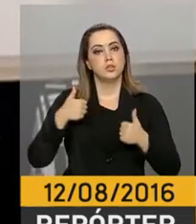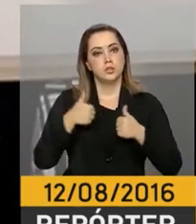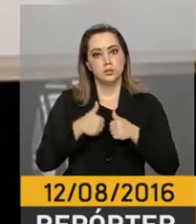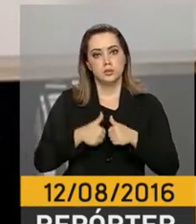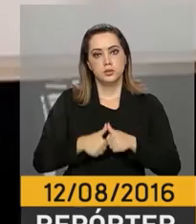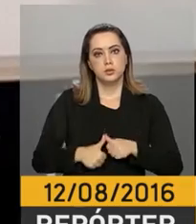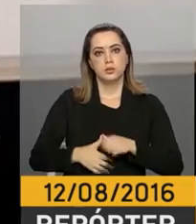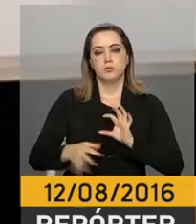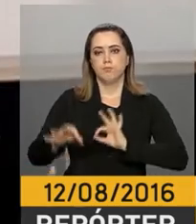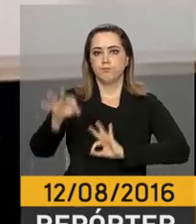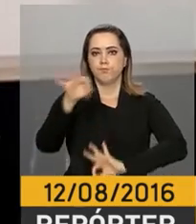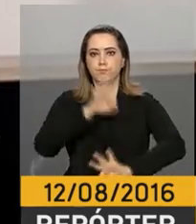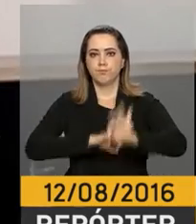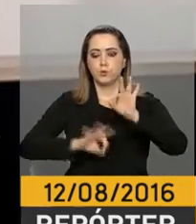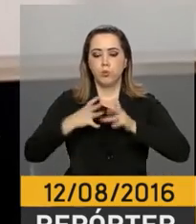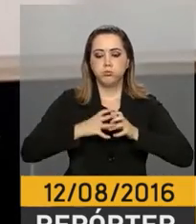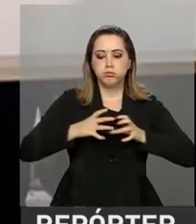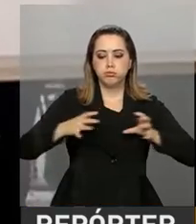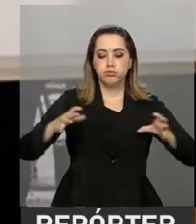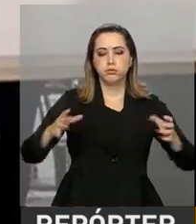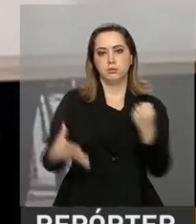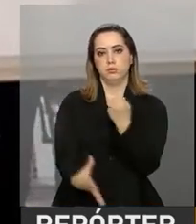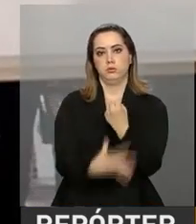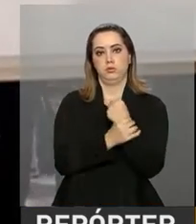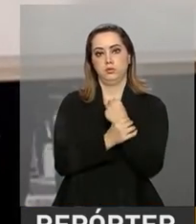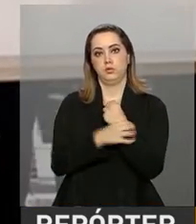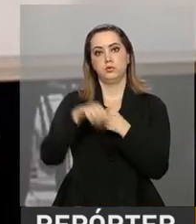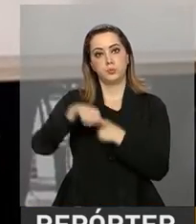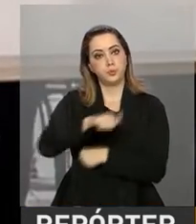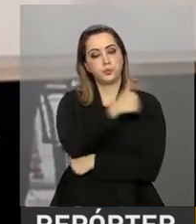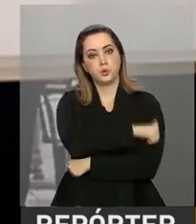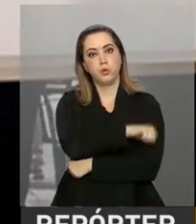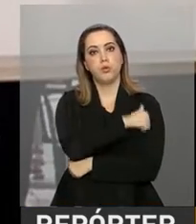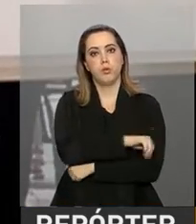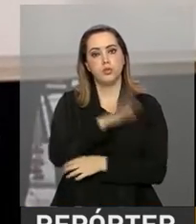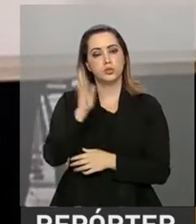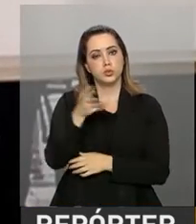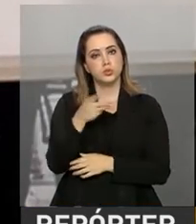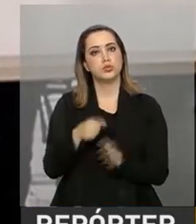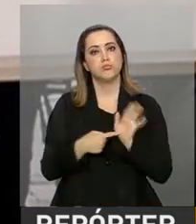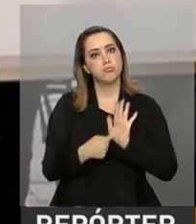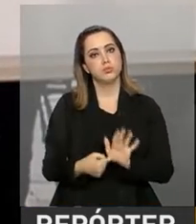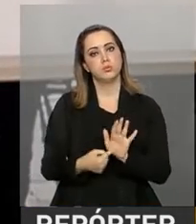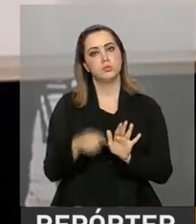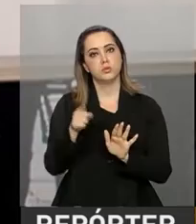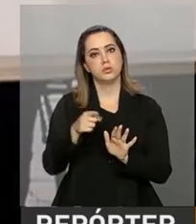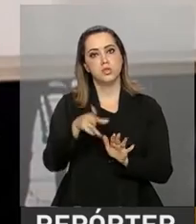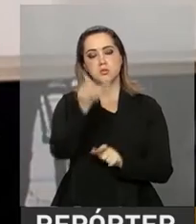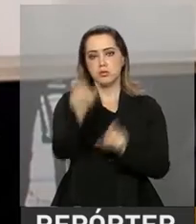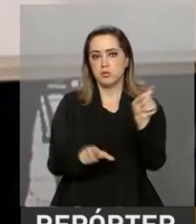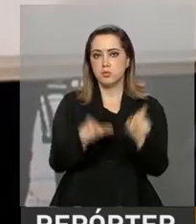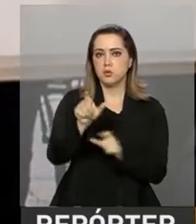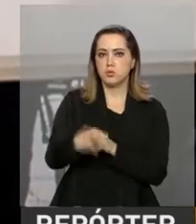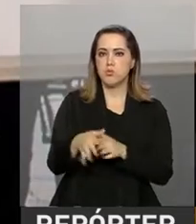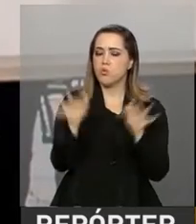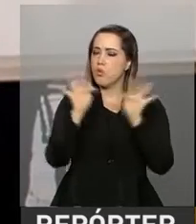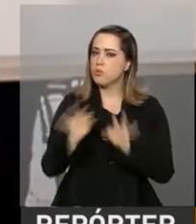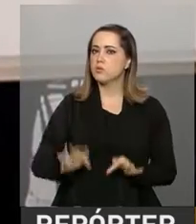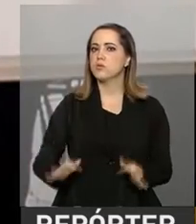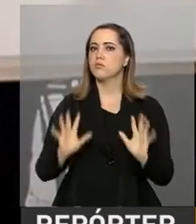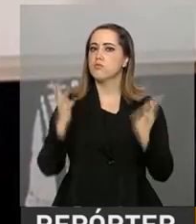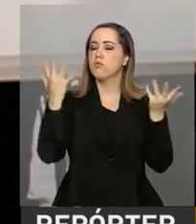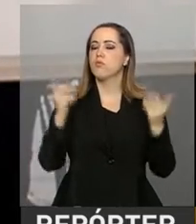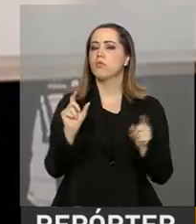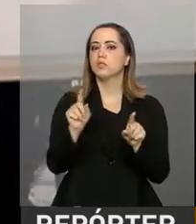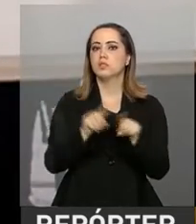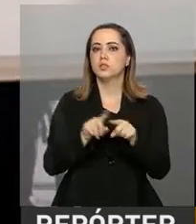uma enorme estrutura de segurança no Rio de Janeiro que vem respondendo. As pessoas têm comemorado, os jogos têm acontecido, percorram